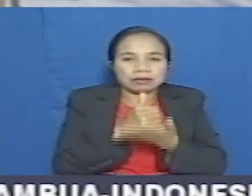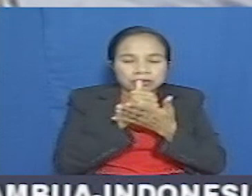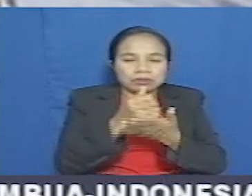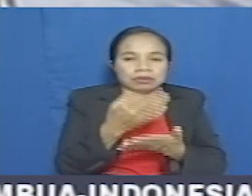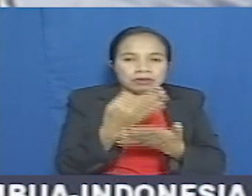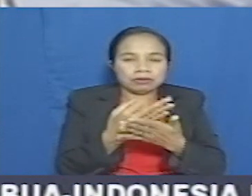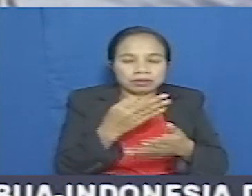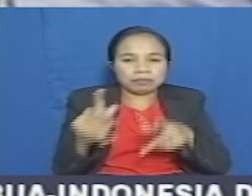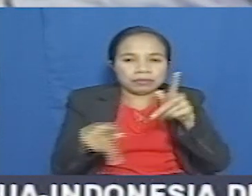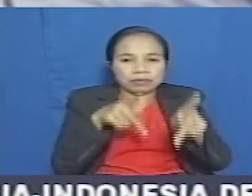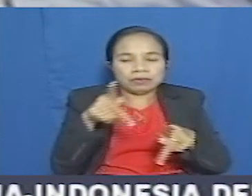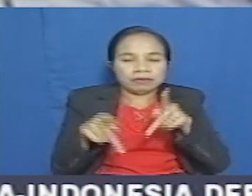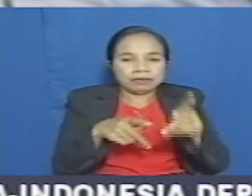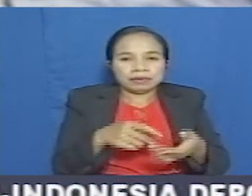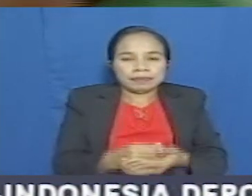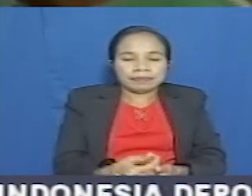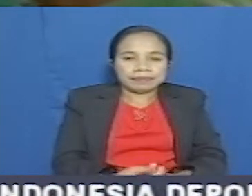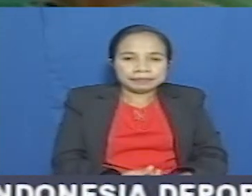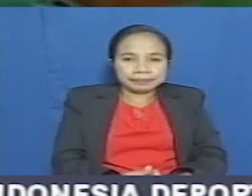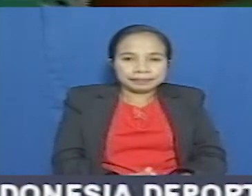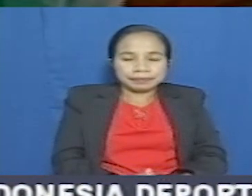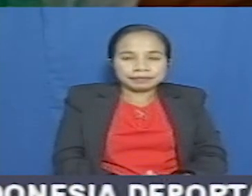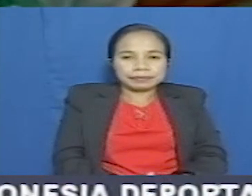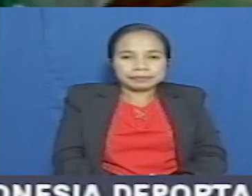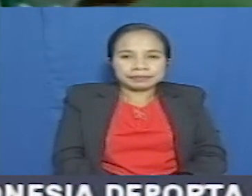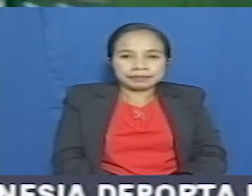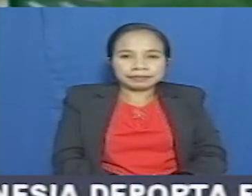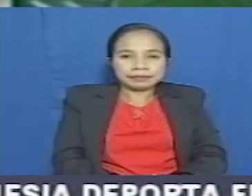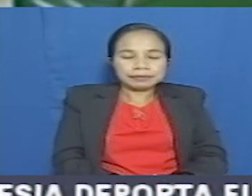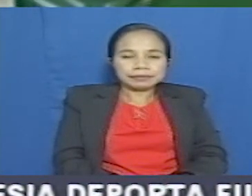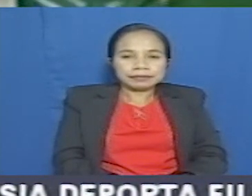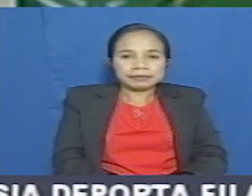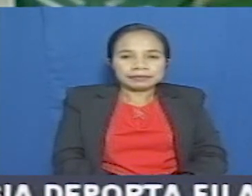São Povo Nian. João Guterres, Agostino Deno ba RTTL.